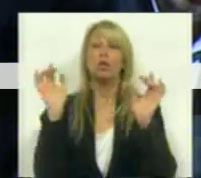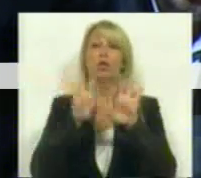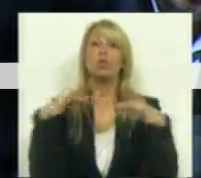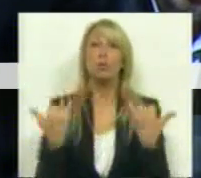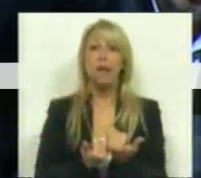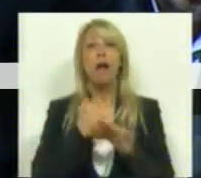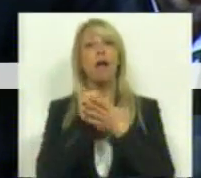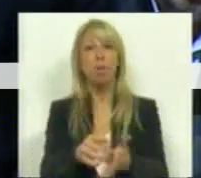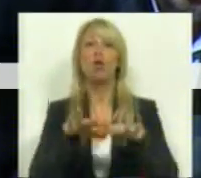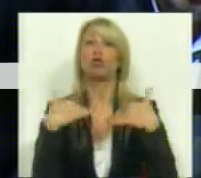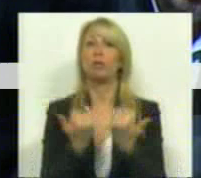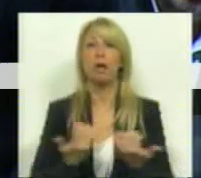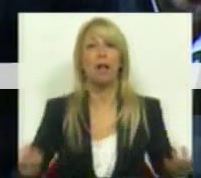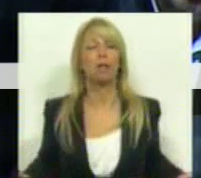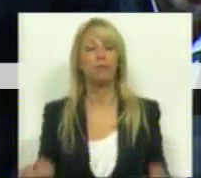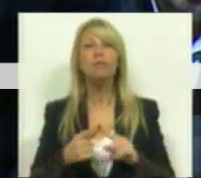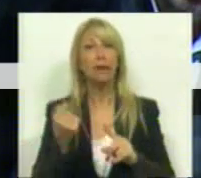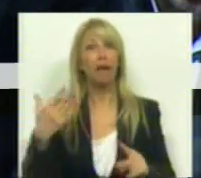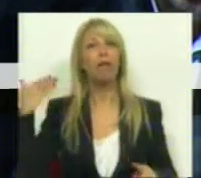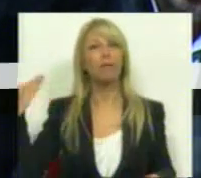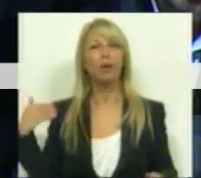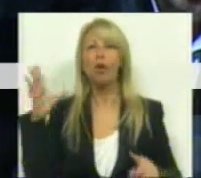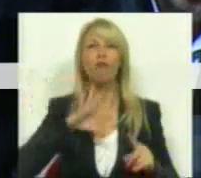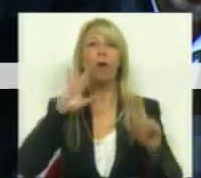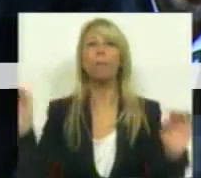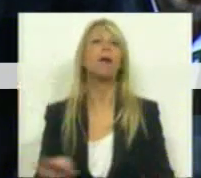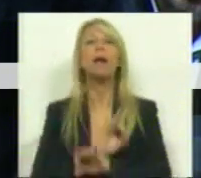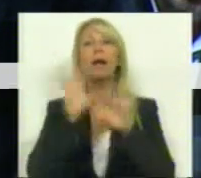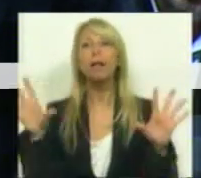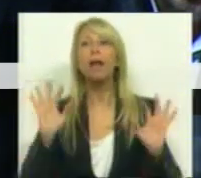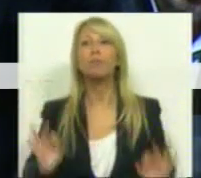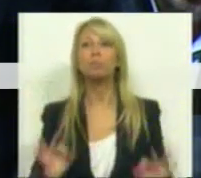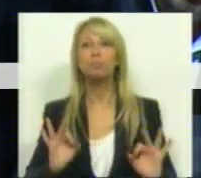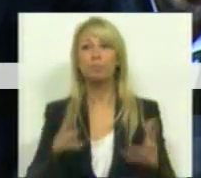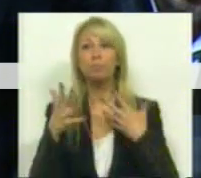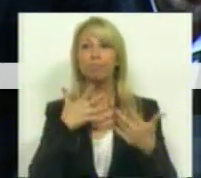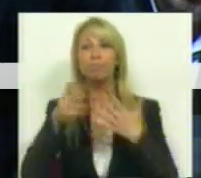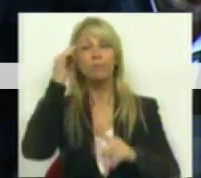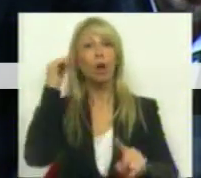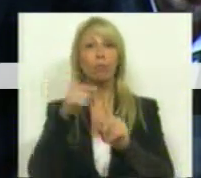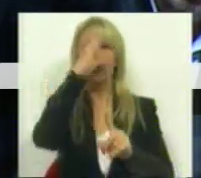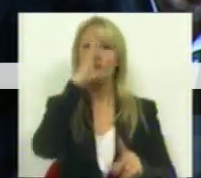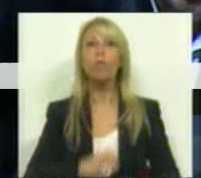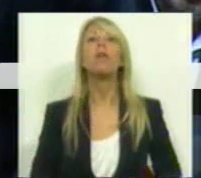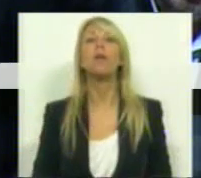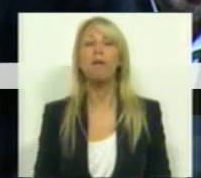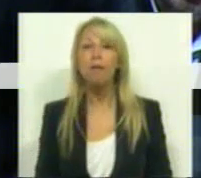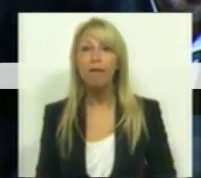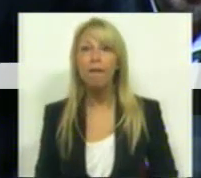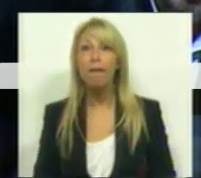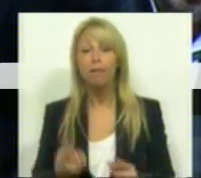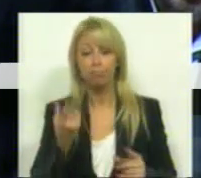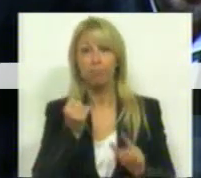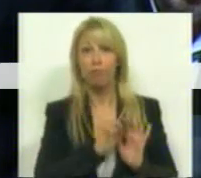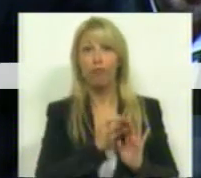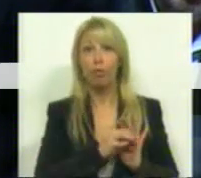e, mais recentemente, ainda de uma forma mais clara, ficou completamente transparente a intenção do Governo, que é usar estes